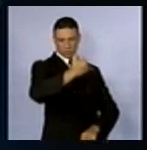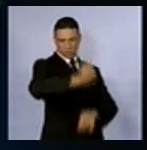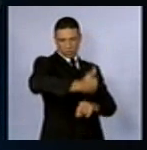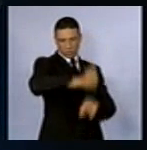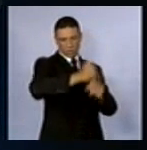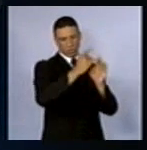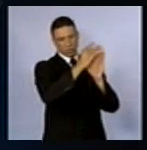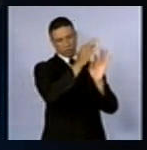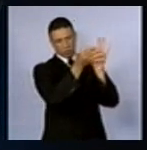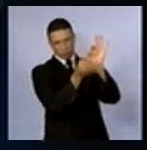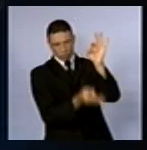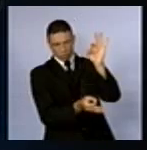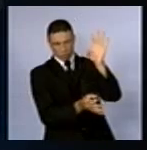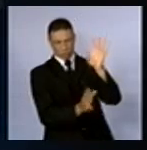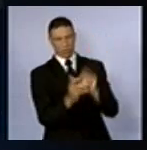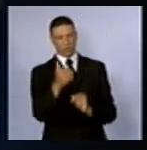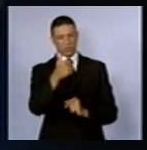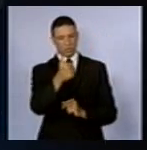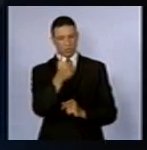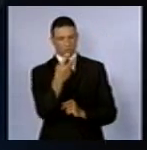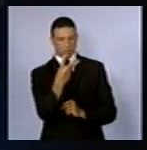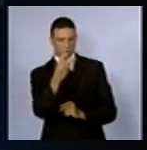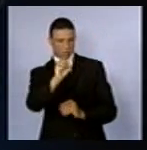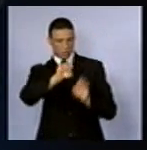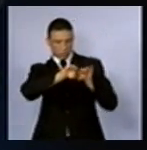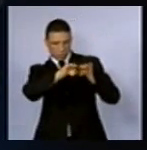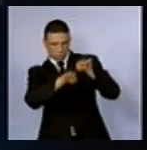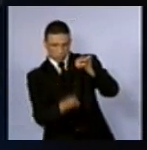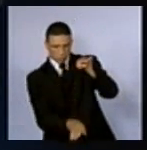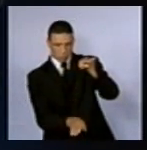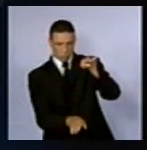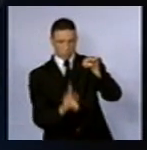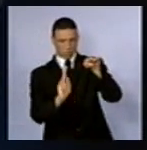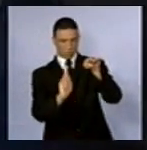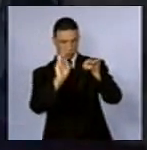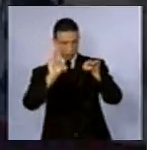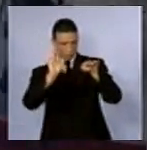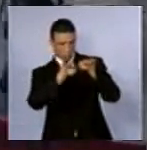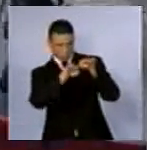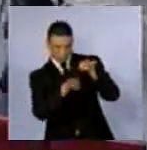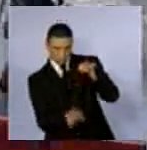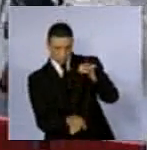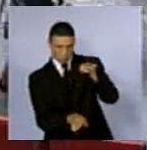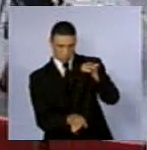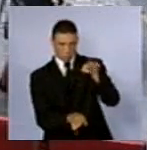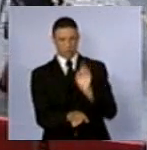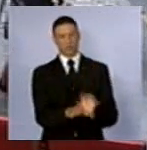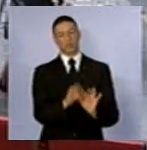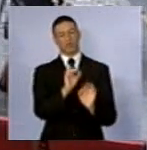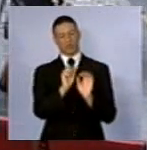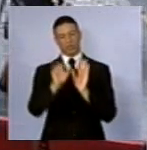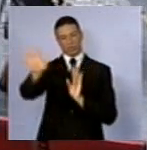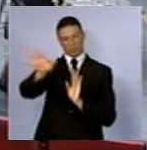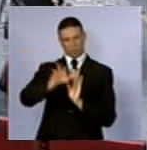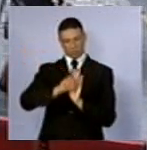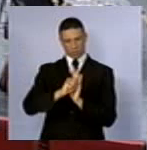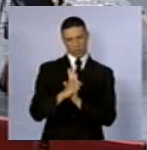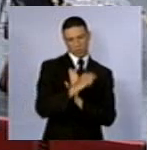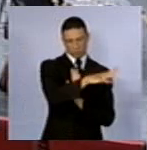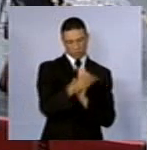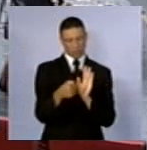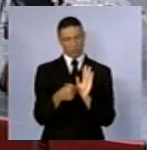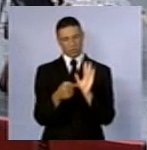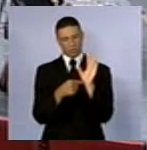menor do que 138 kv o agente de geração de transmissão ou de distribuição tem que